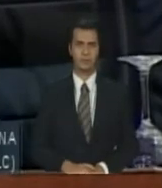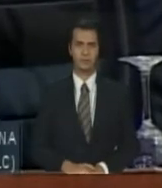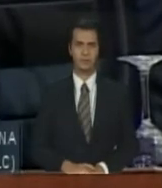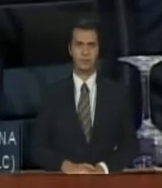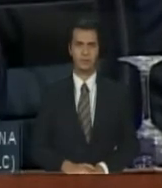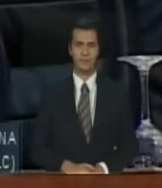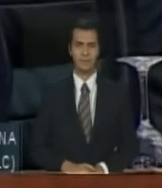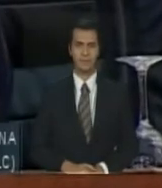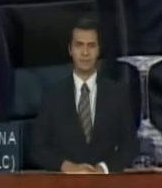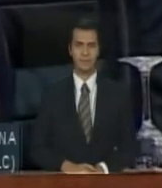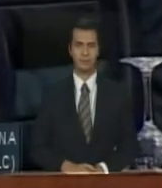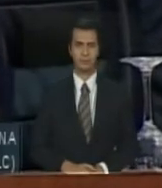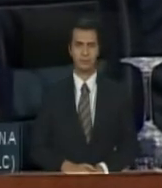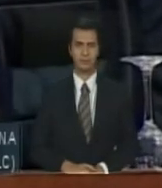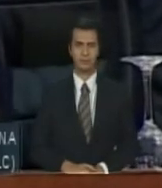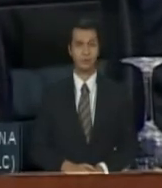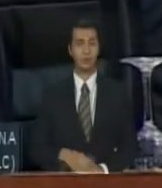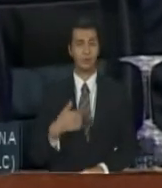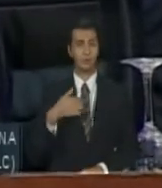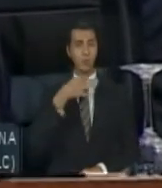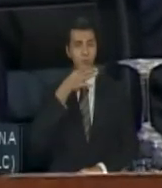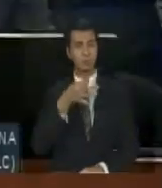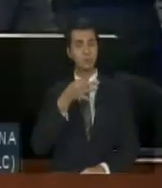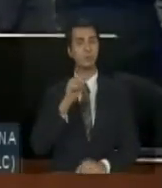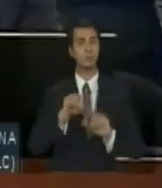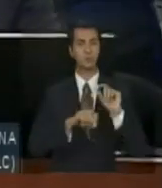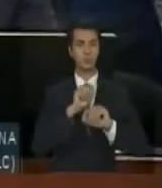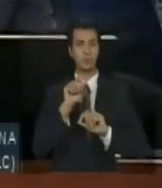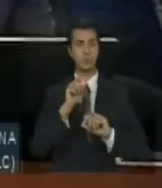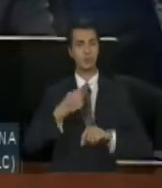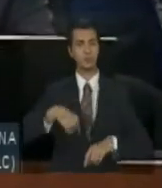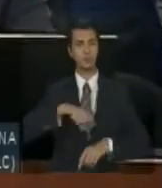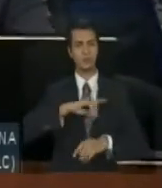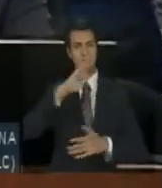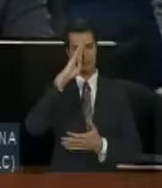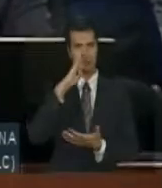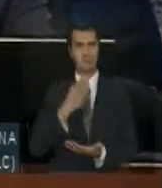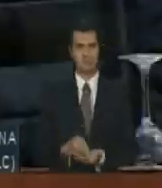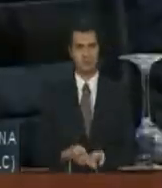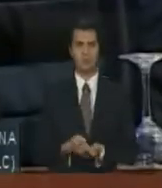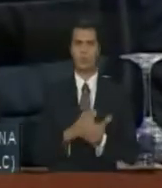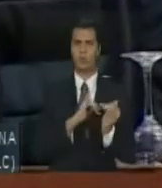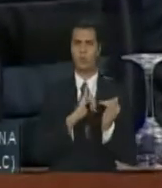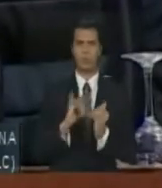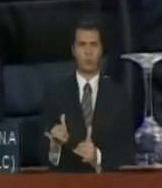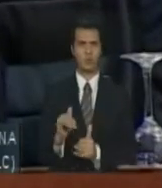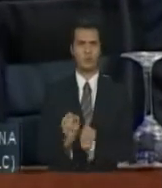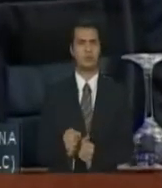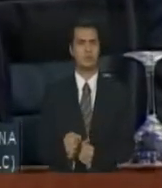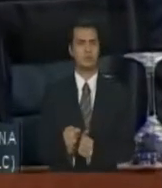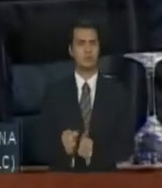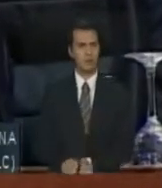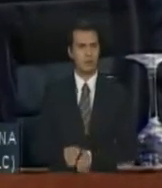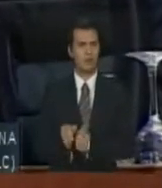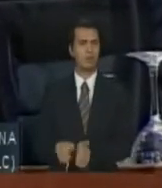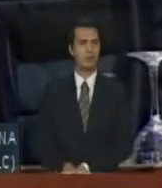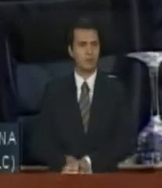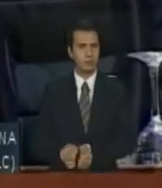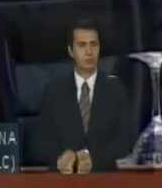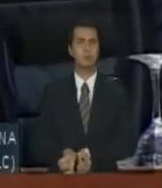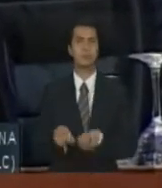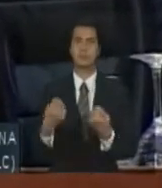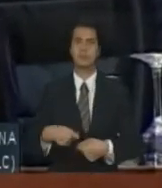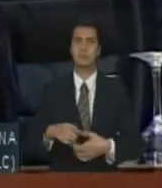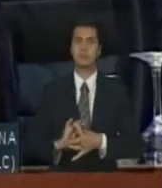Considero que reconhecer que a luta contra a escravidão e libertar da escravidão é um